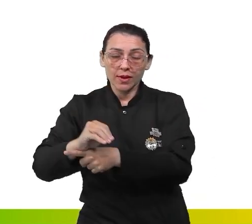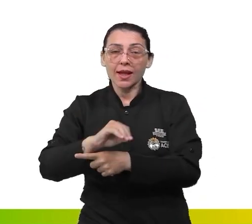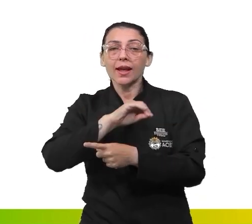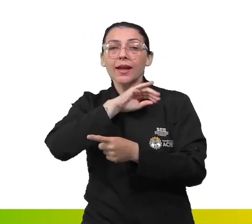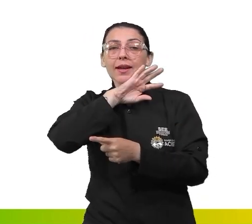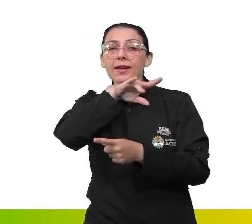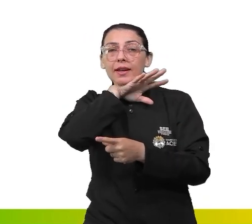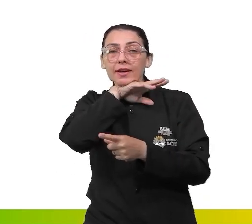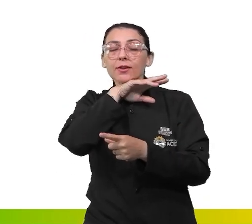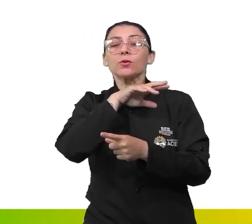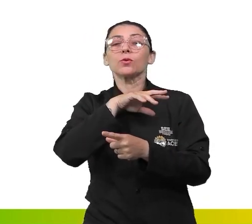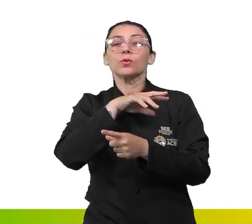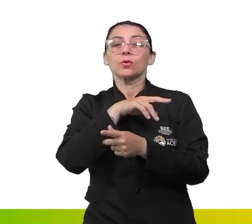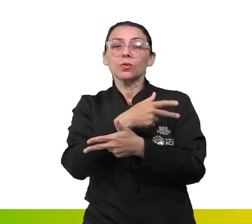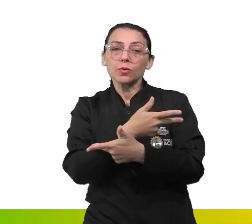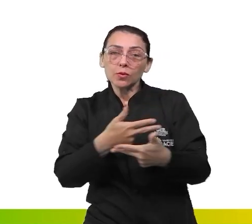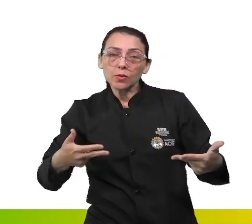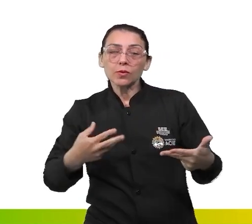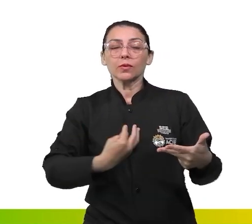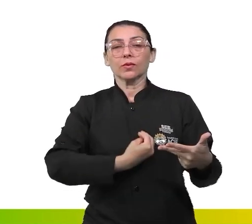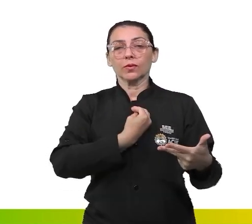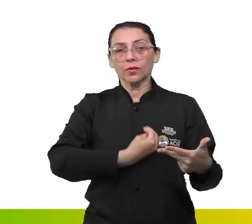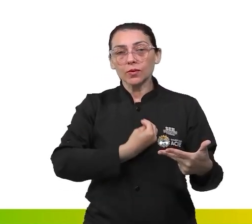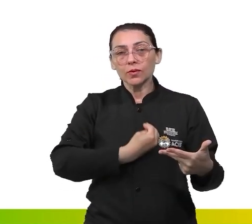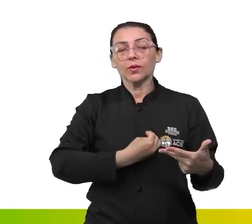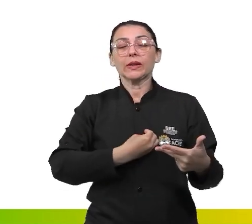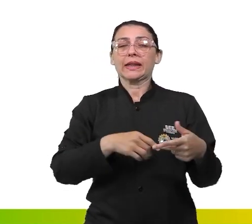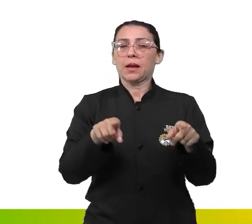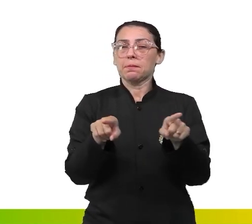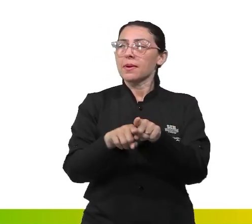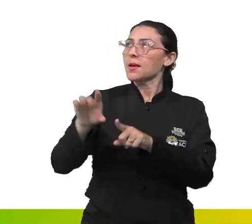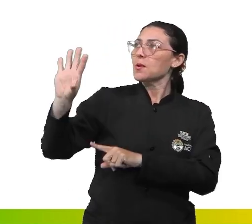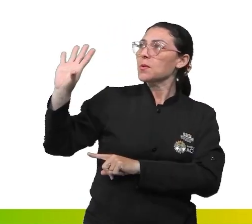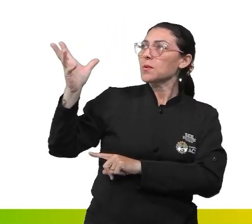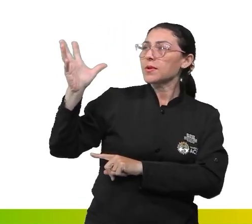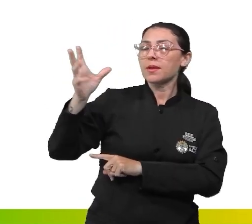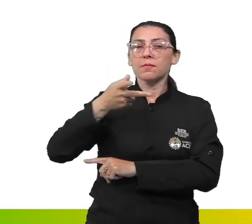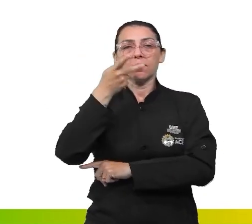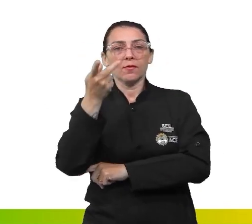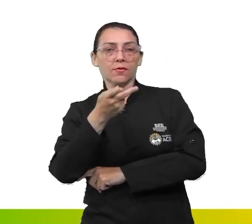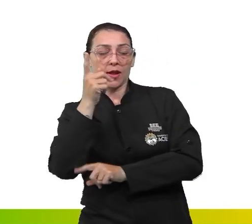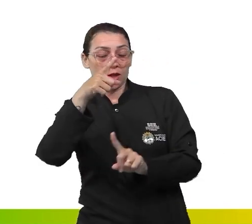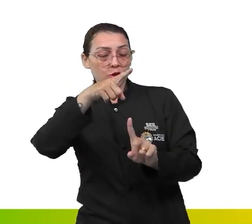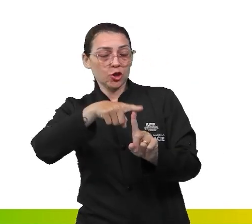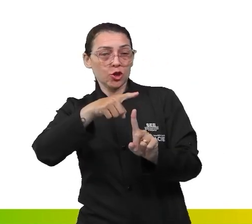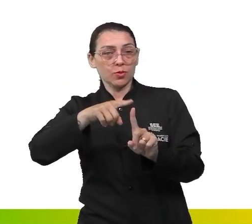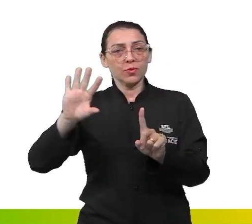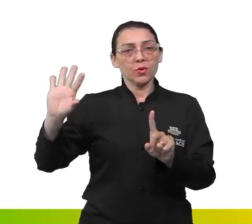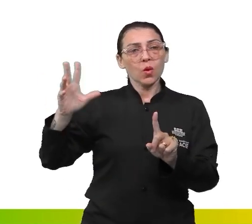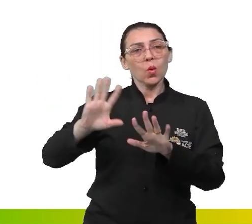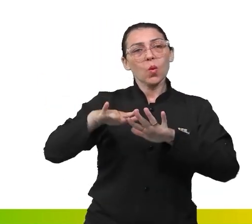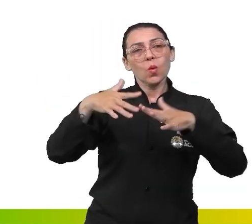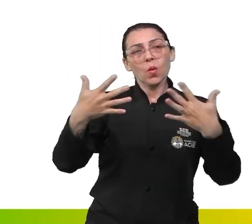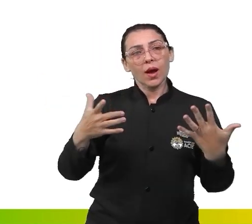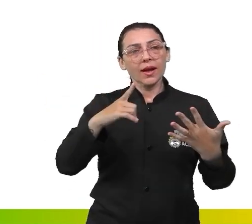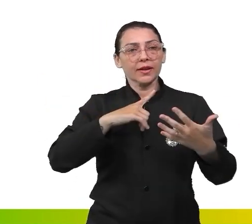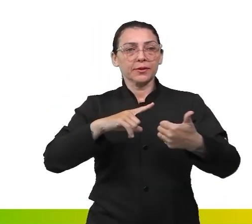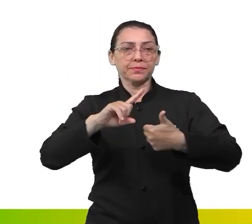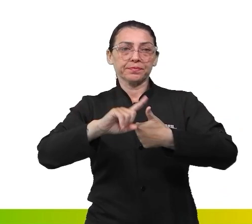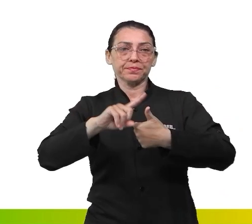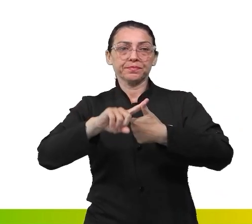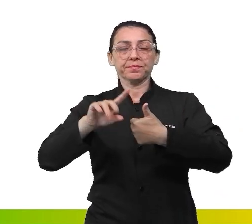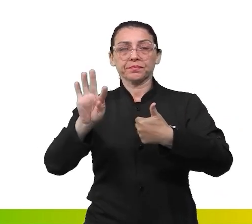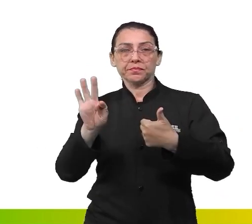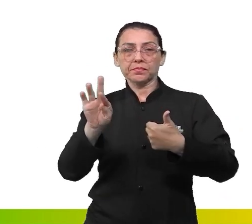vivos dentro do continente. E os climas? Quando a gente fala de tipos climáticos, quais são os tipos climáticos que a gente